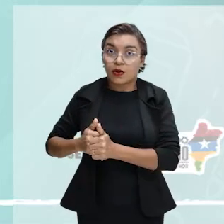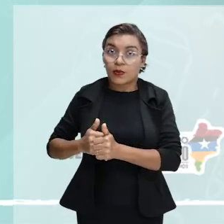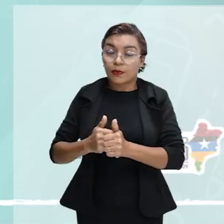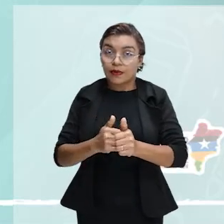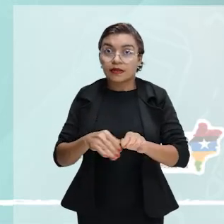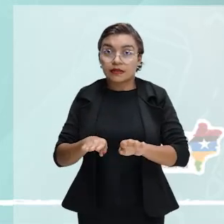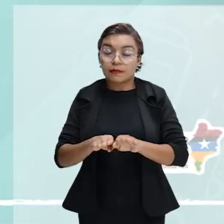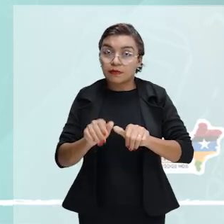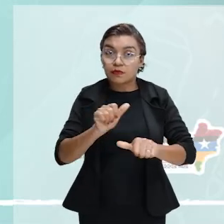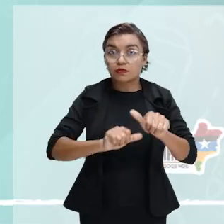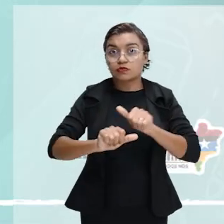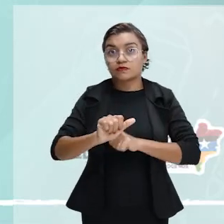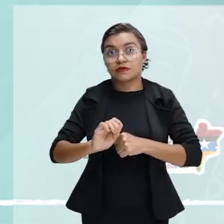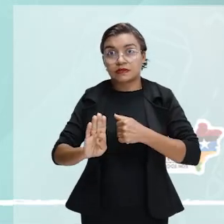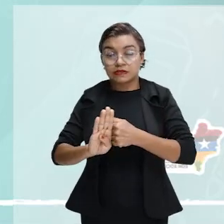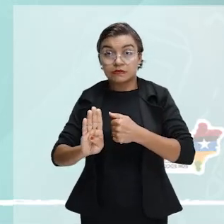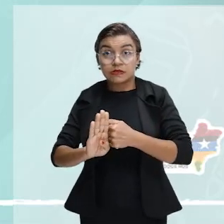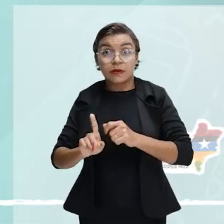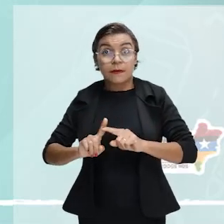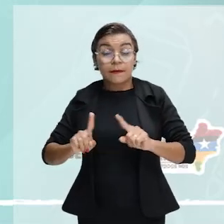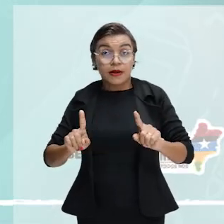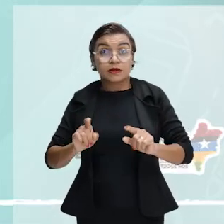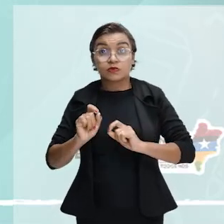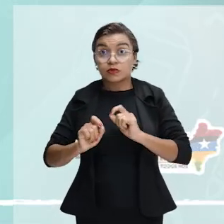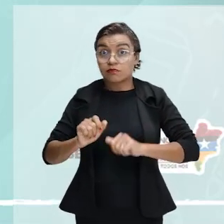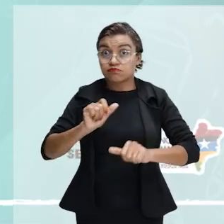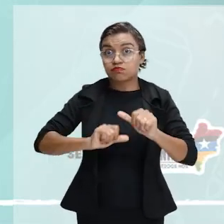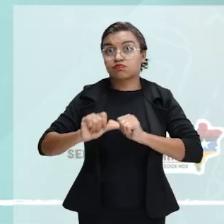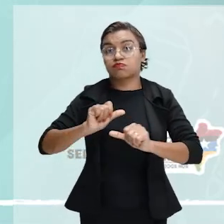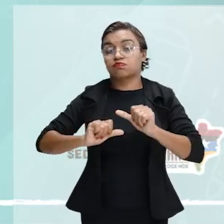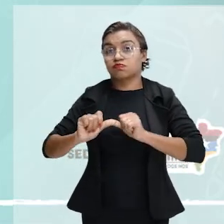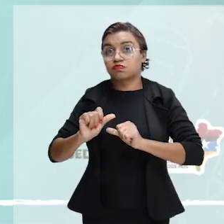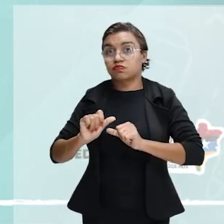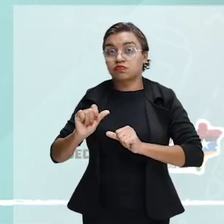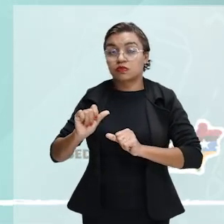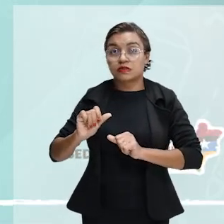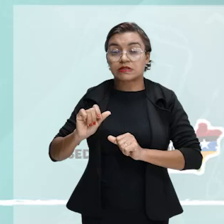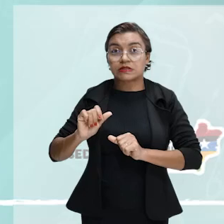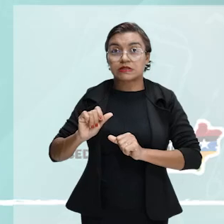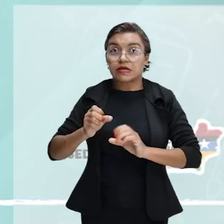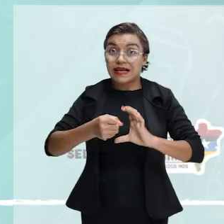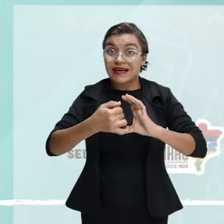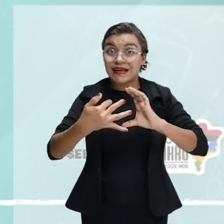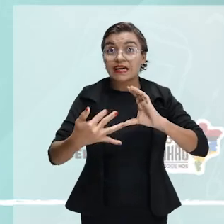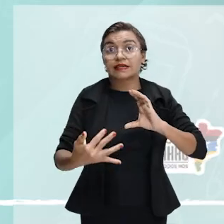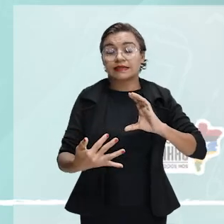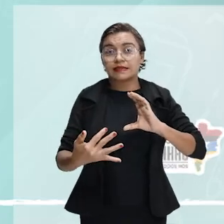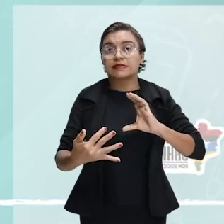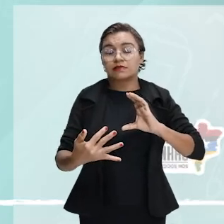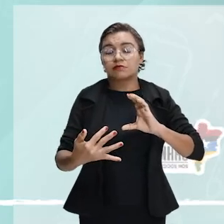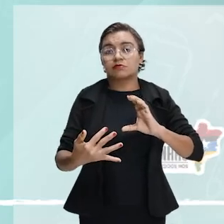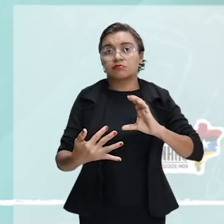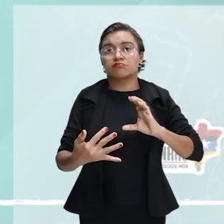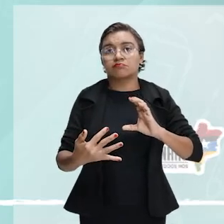modificar os substantivos. Só que essa modificação é uma atribuição de características,